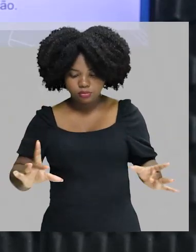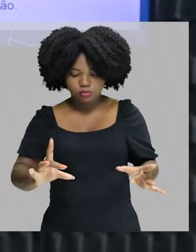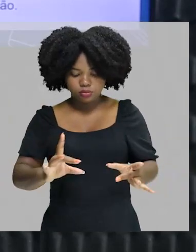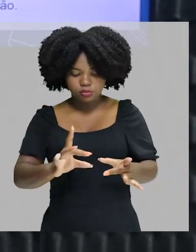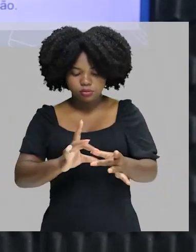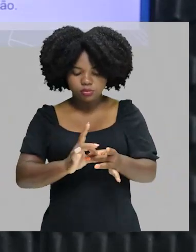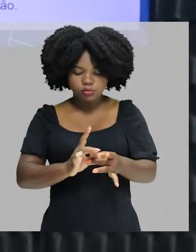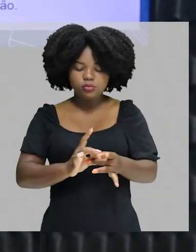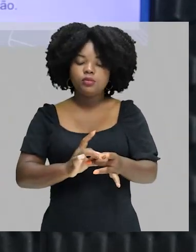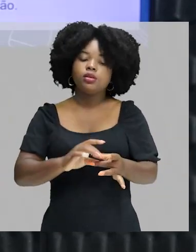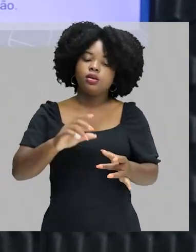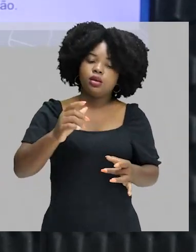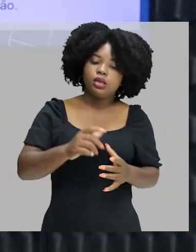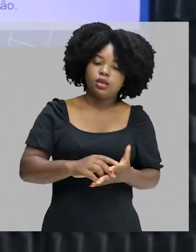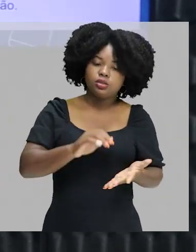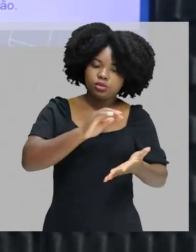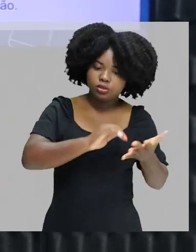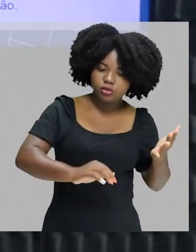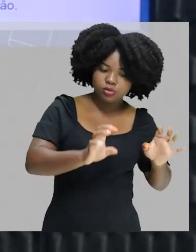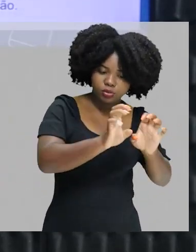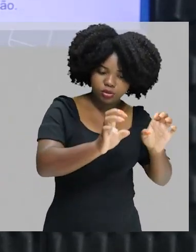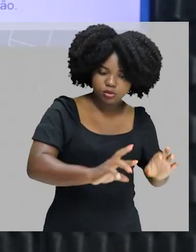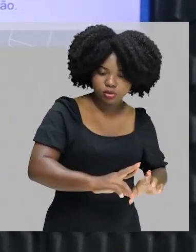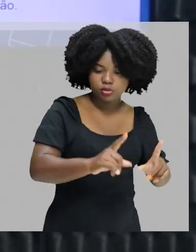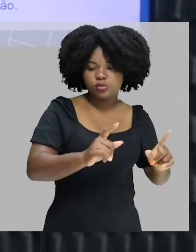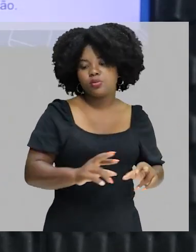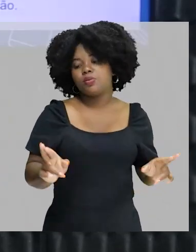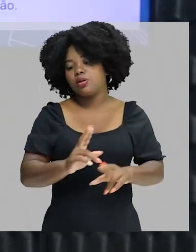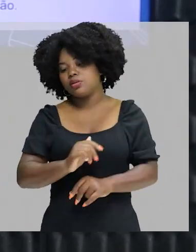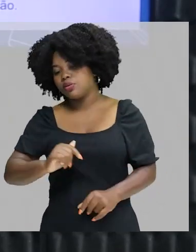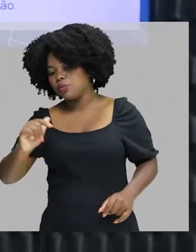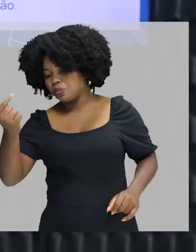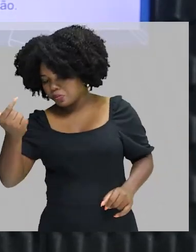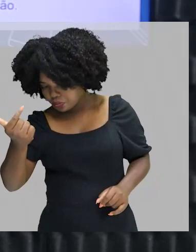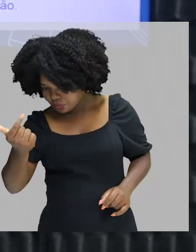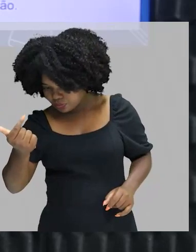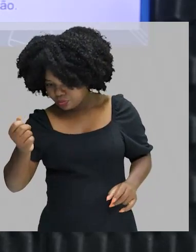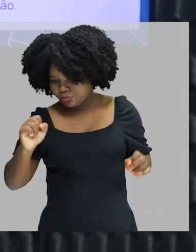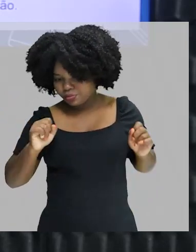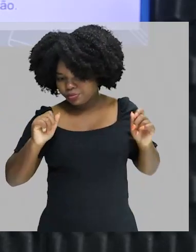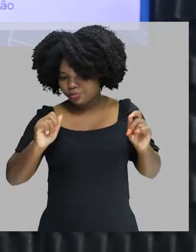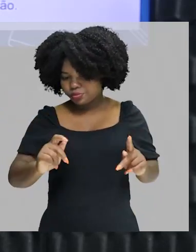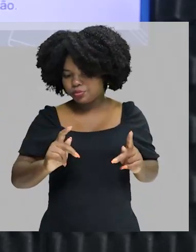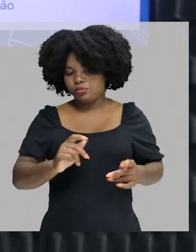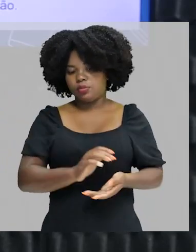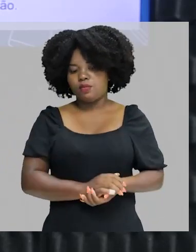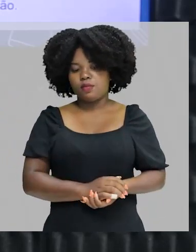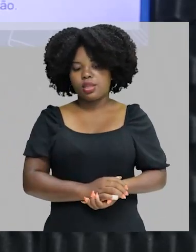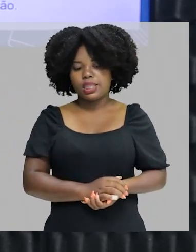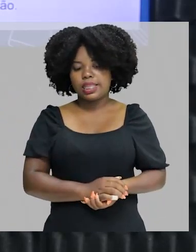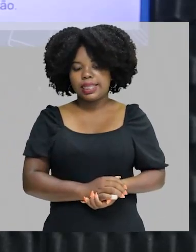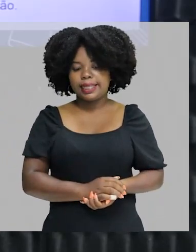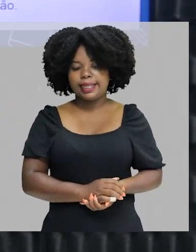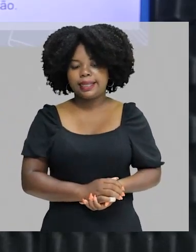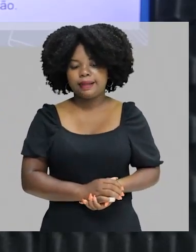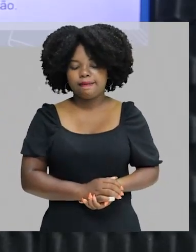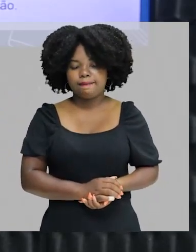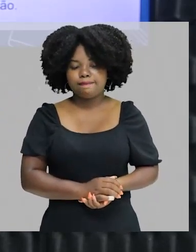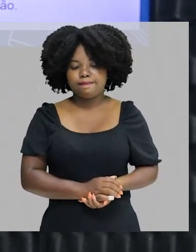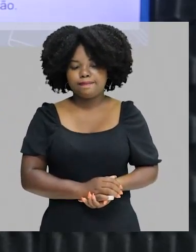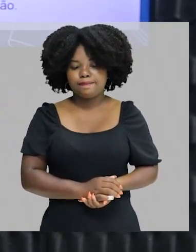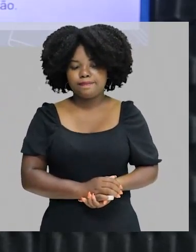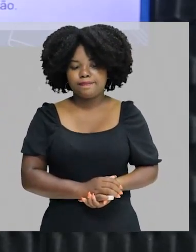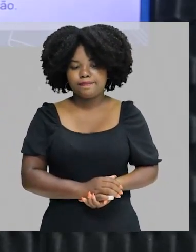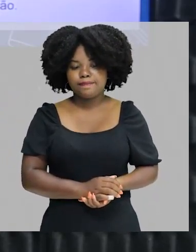estrutura diferente com relação aos monômeros, aqueles que originaram o polímero. Então, de